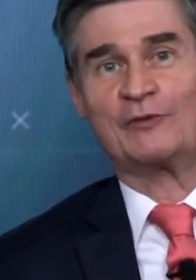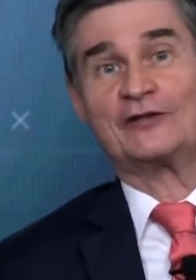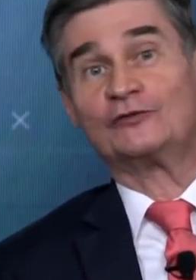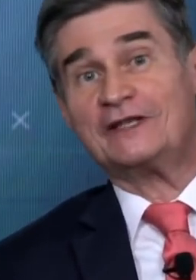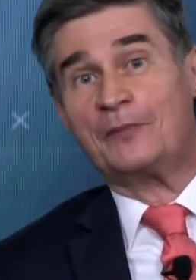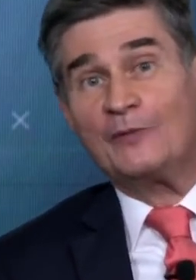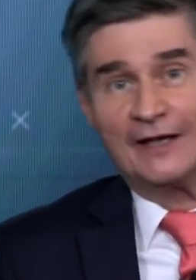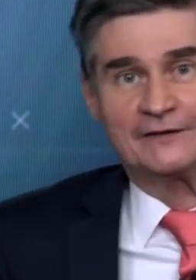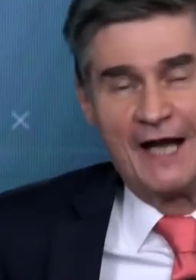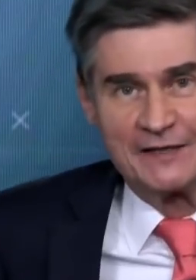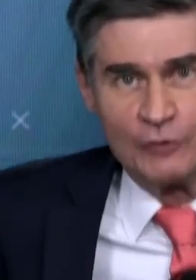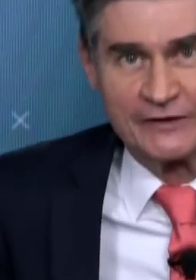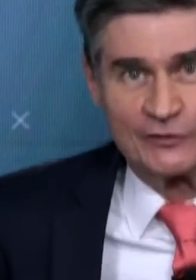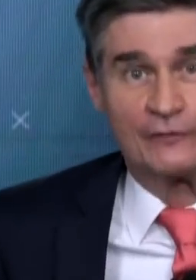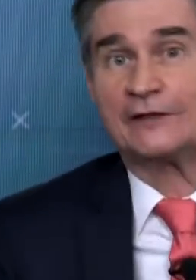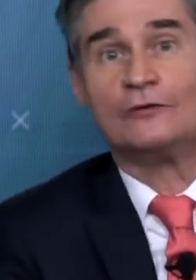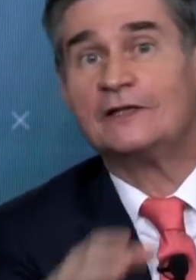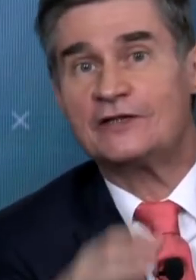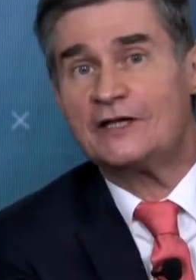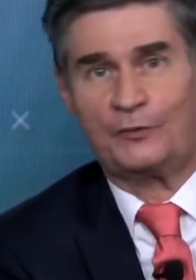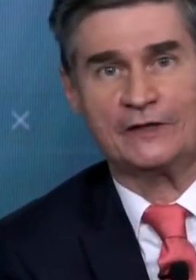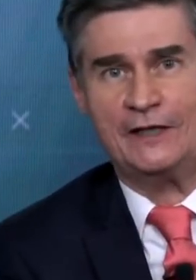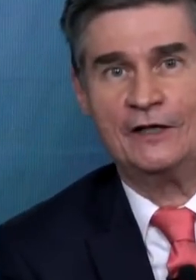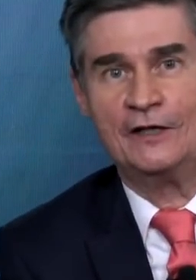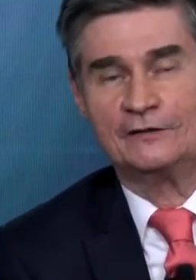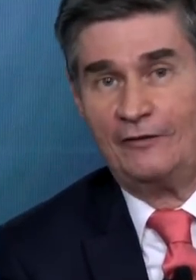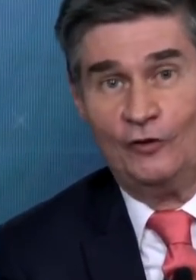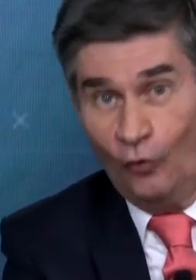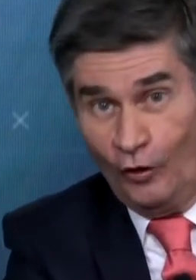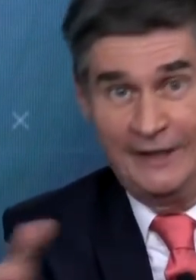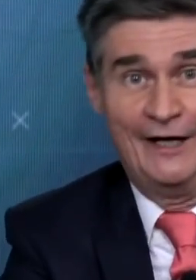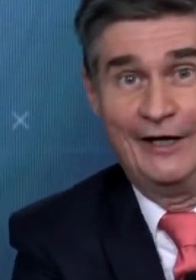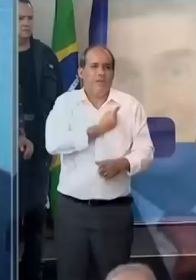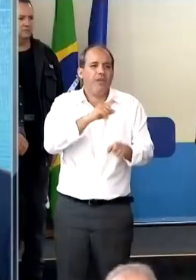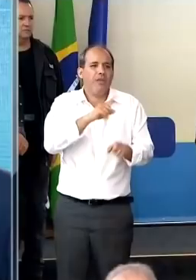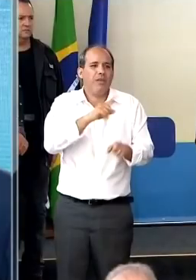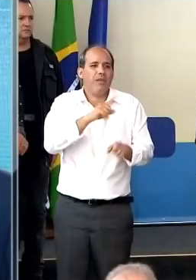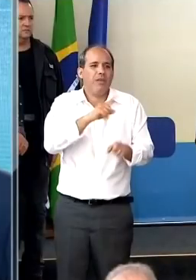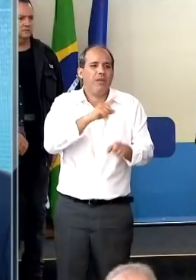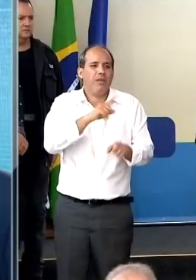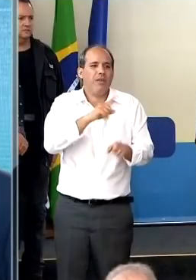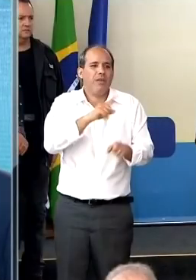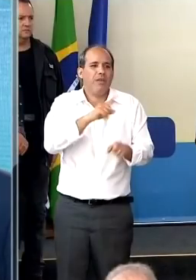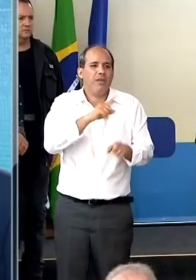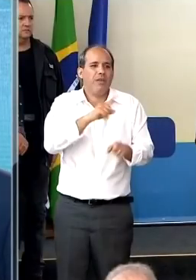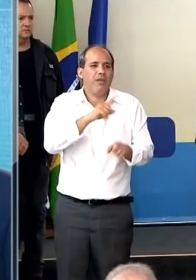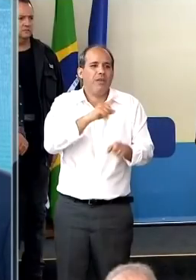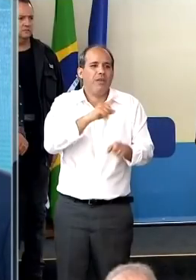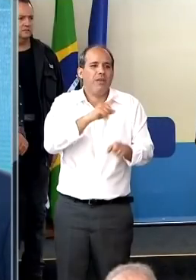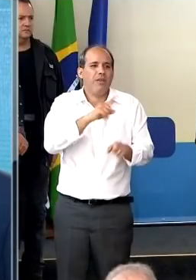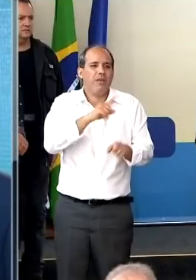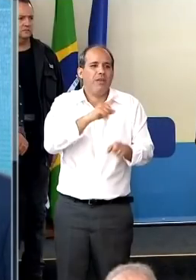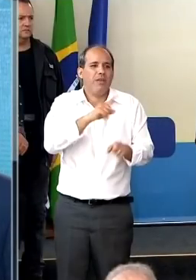as constituições o Brasil Desde o primeiro atrás de 1891 ele tinha esse poder inclusive o